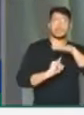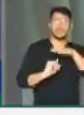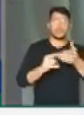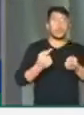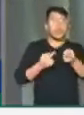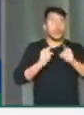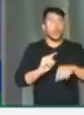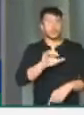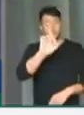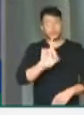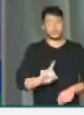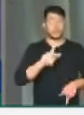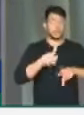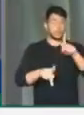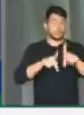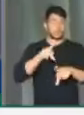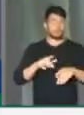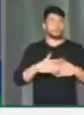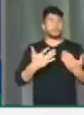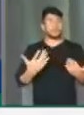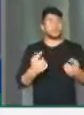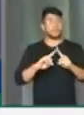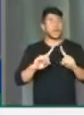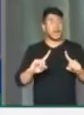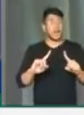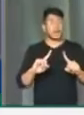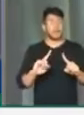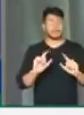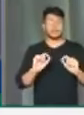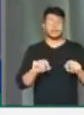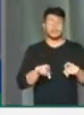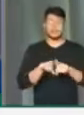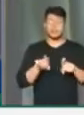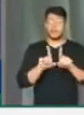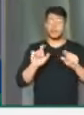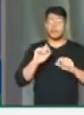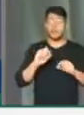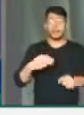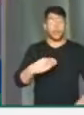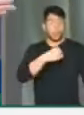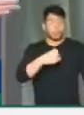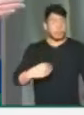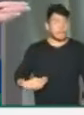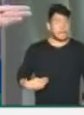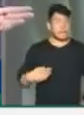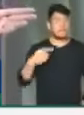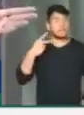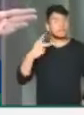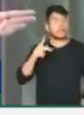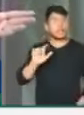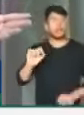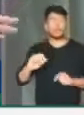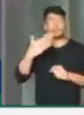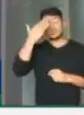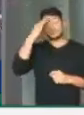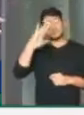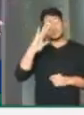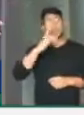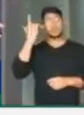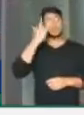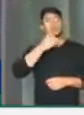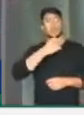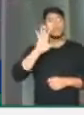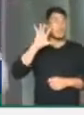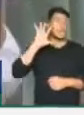de se manifestar. E ao mesmo tempo, o seu ministro não sabe responder à crise, porque esta